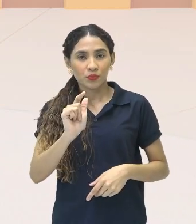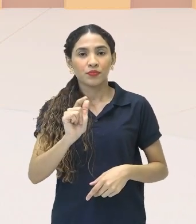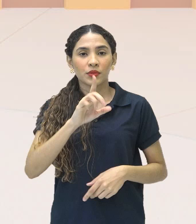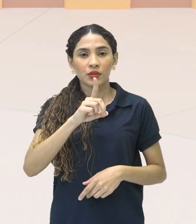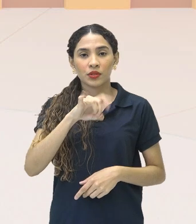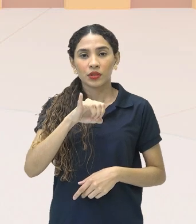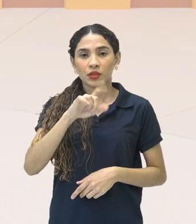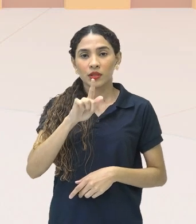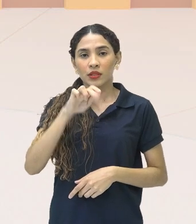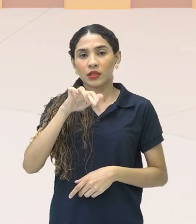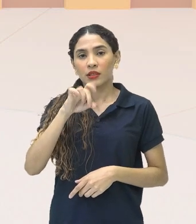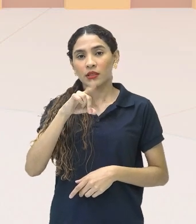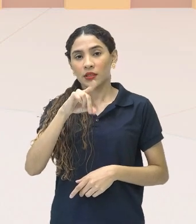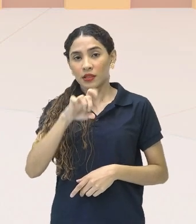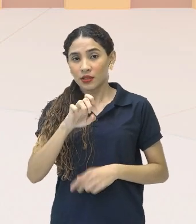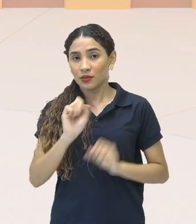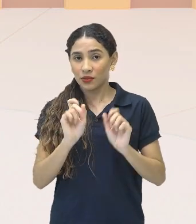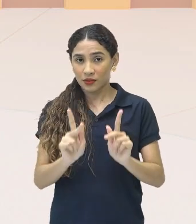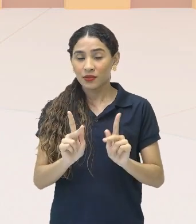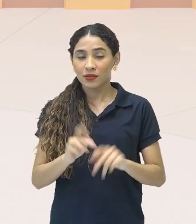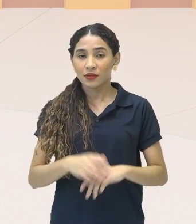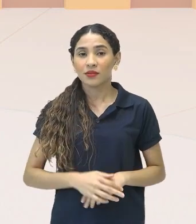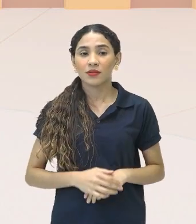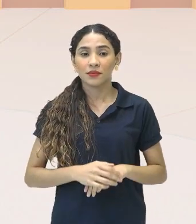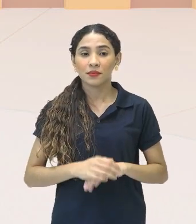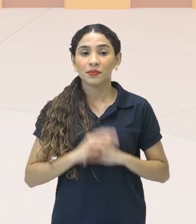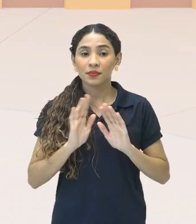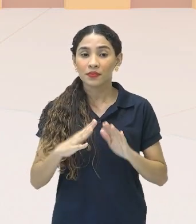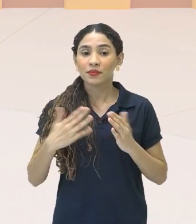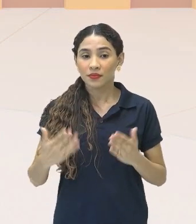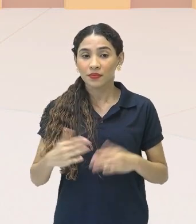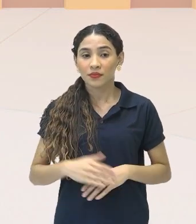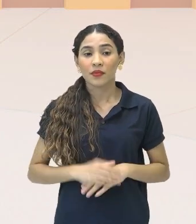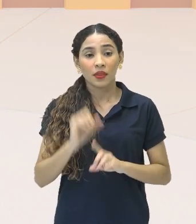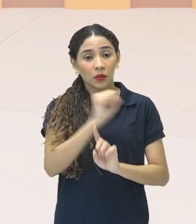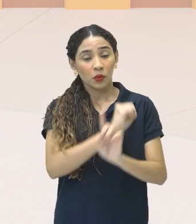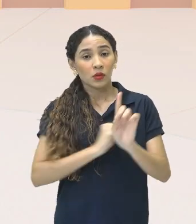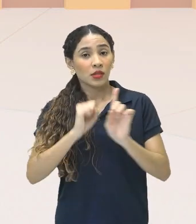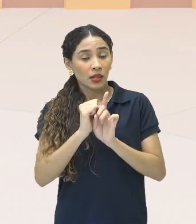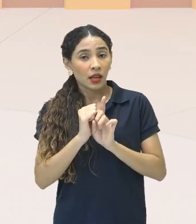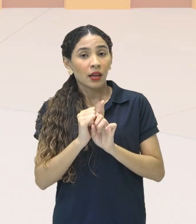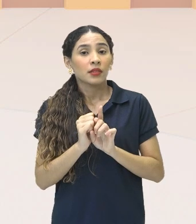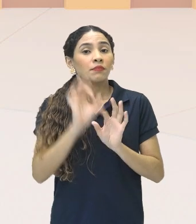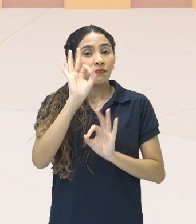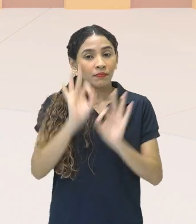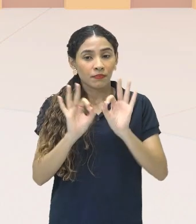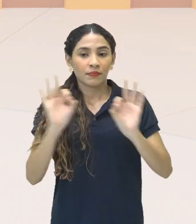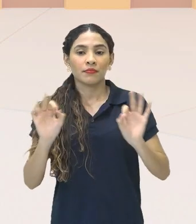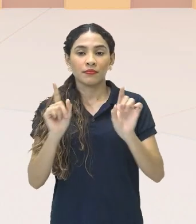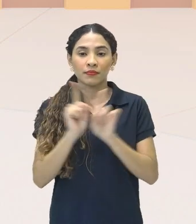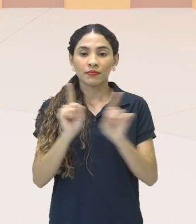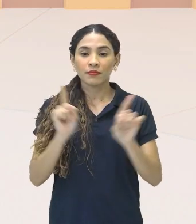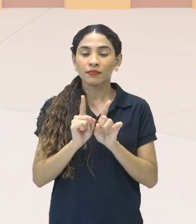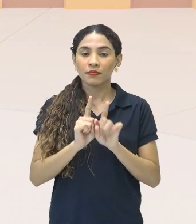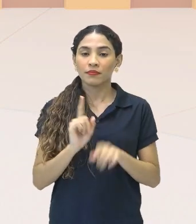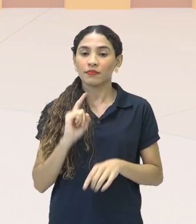dignidade. Tá bom? E aí, a sociedade, claro, se organiza.